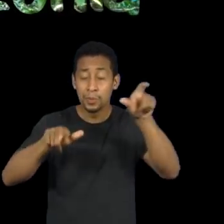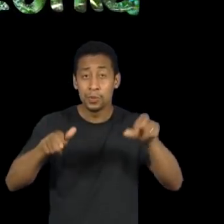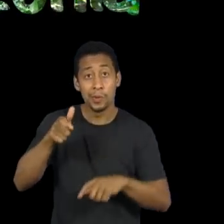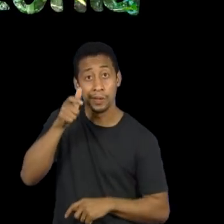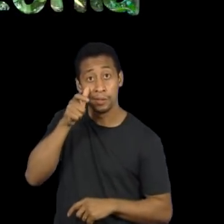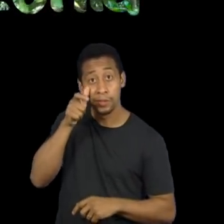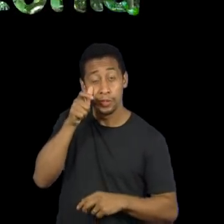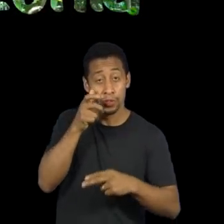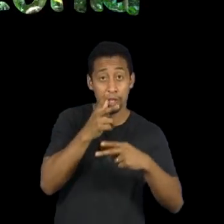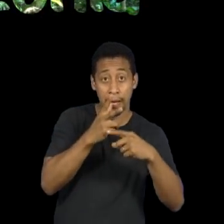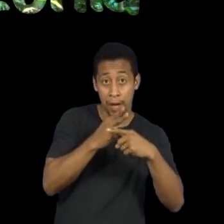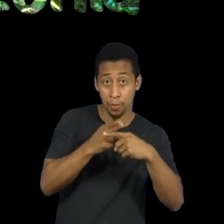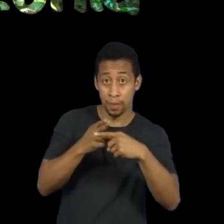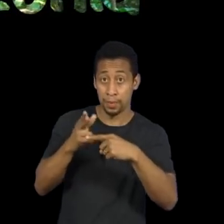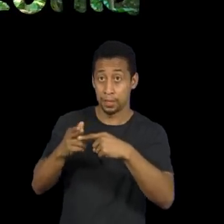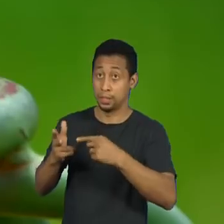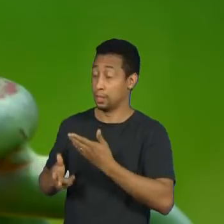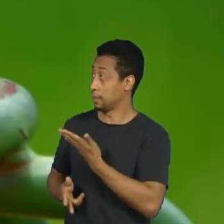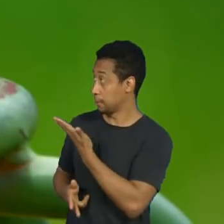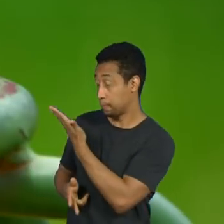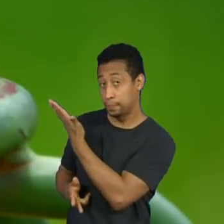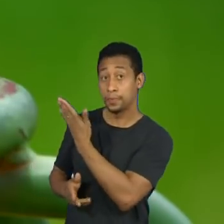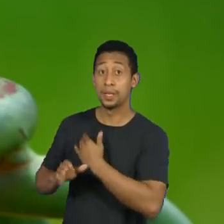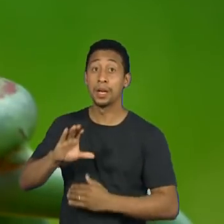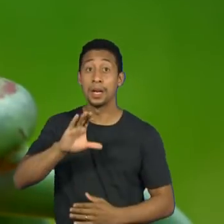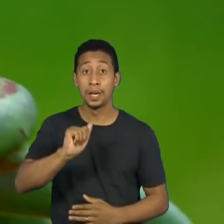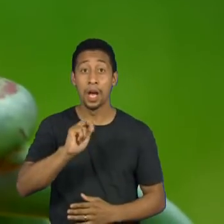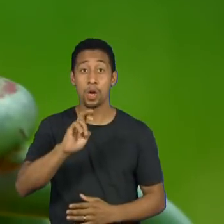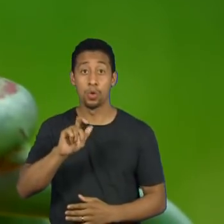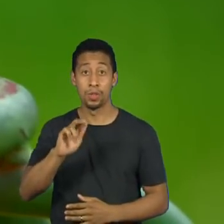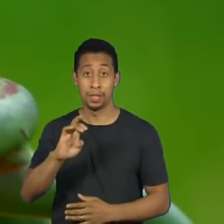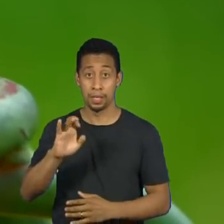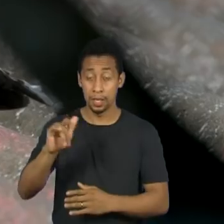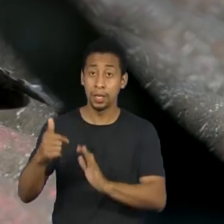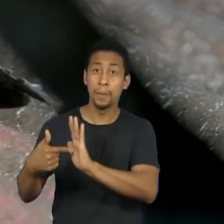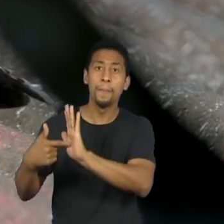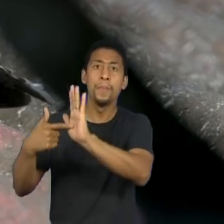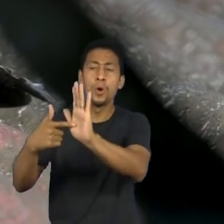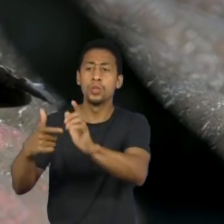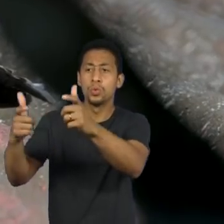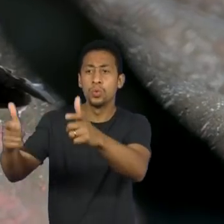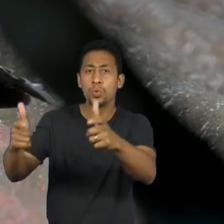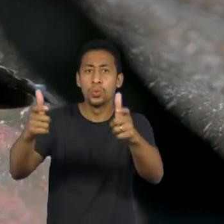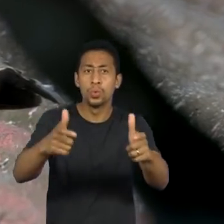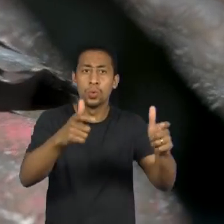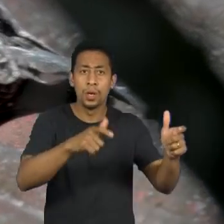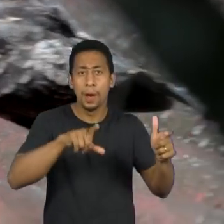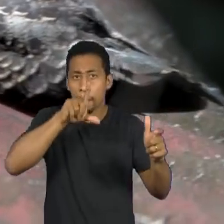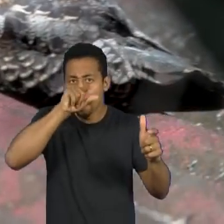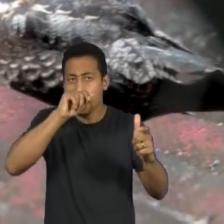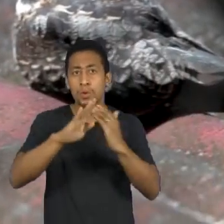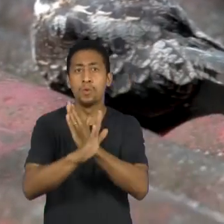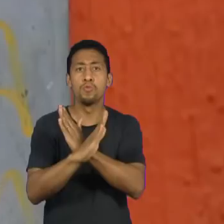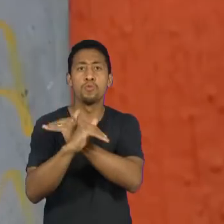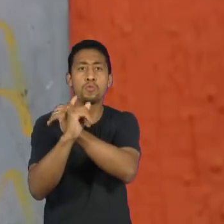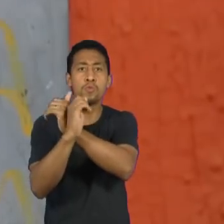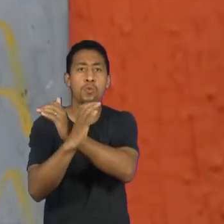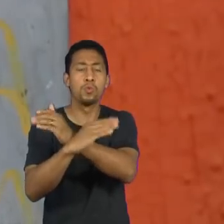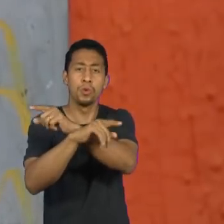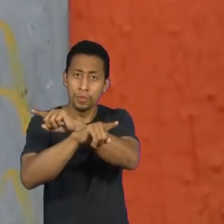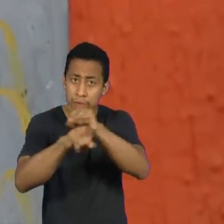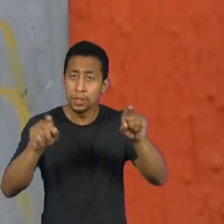Amazônia, dirigida por Carolina Fernandes, registra o resultado dos encontros para observação de pássaros iniciados